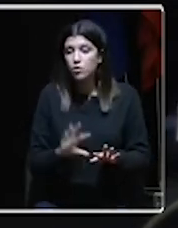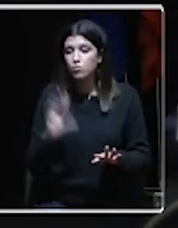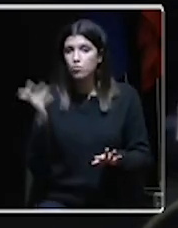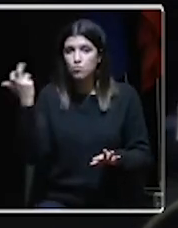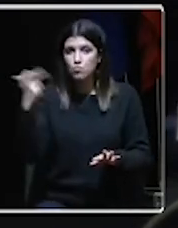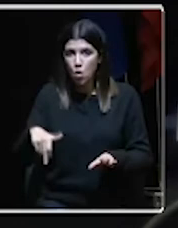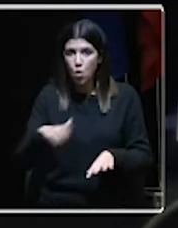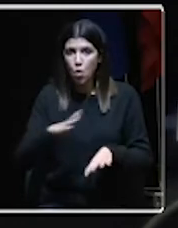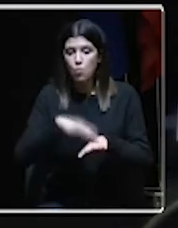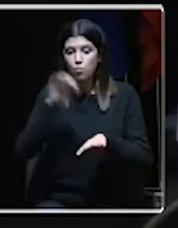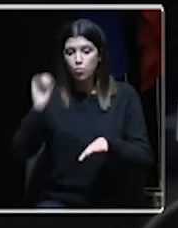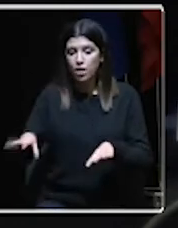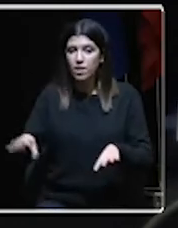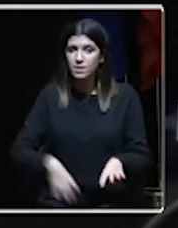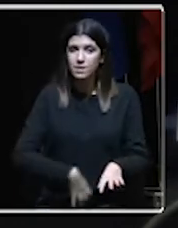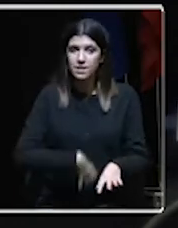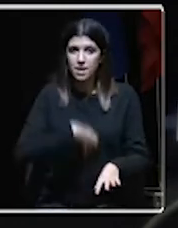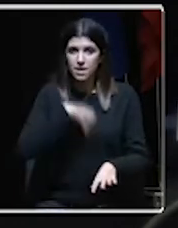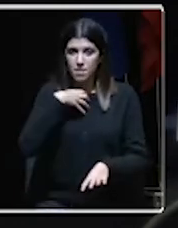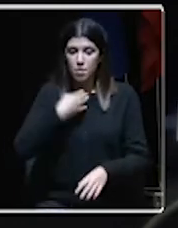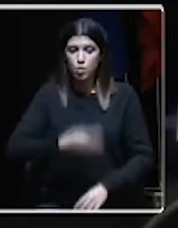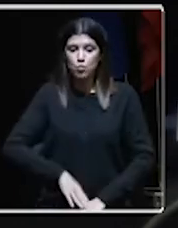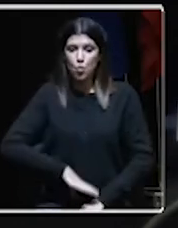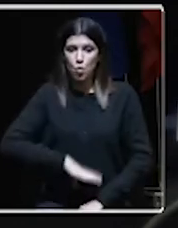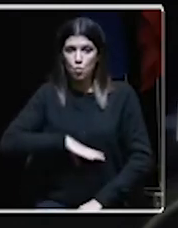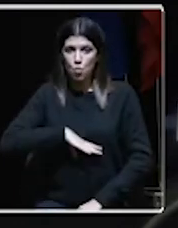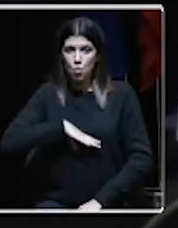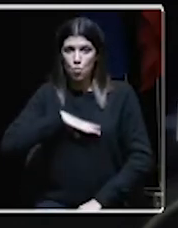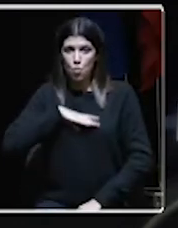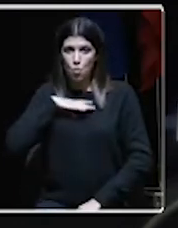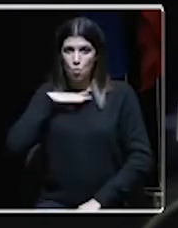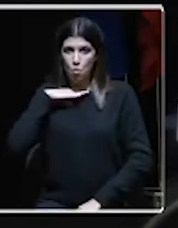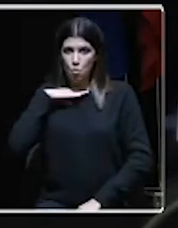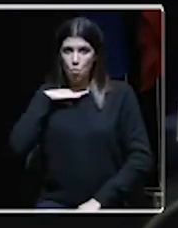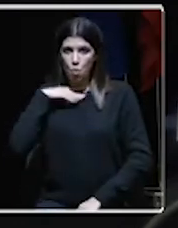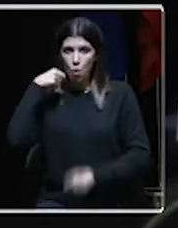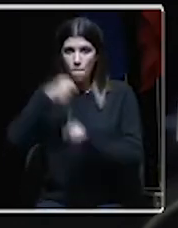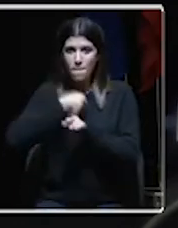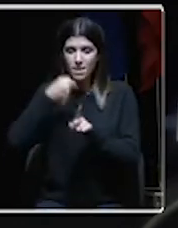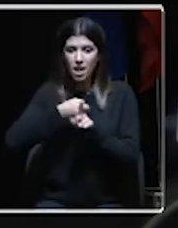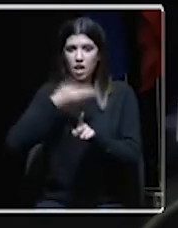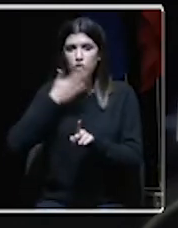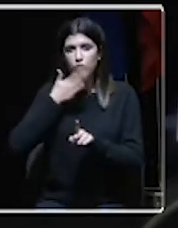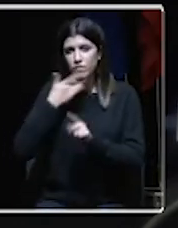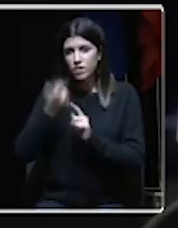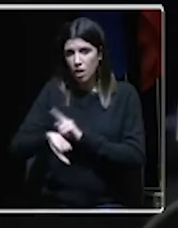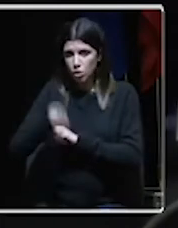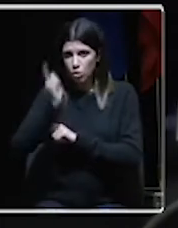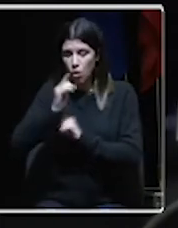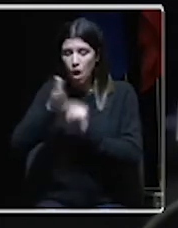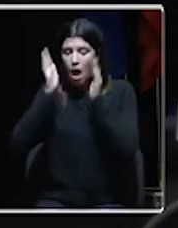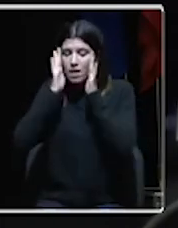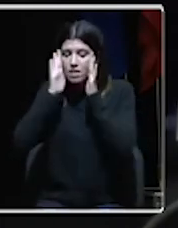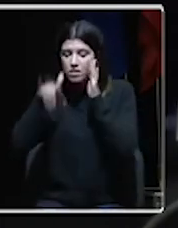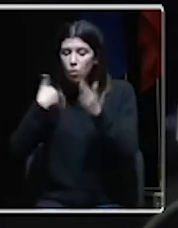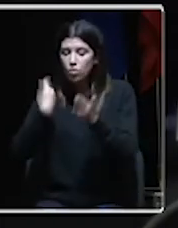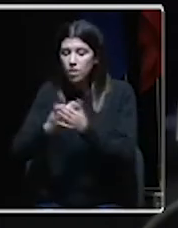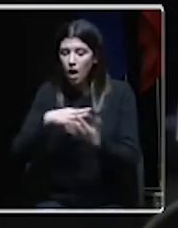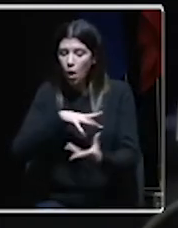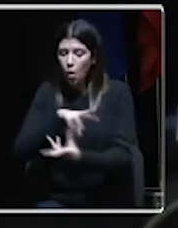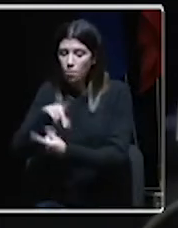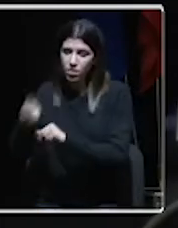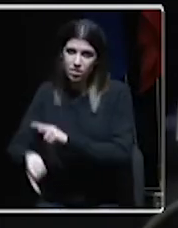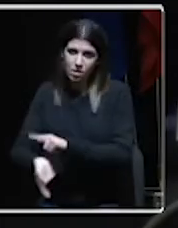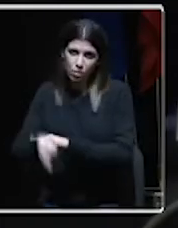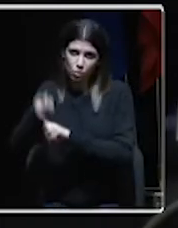de um sentimento cada vez maior de que não estamos a fazer o suficiente, de que não estamos a prestar a devida atenção ao tema e